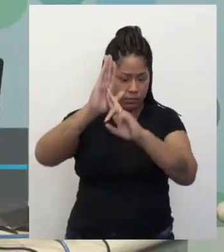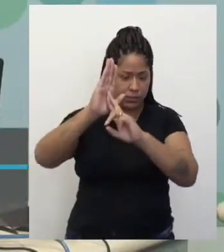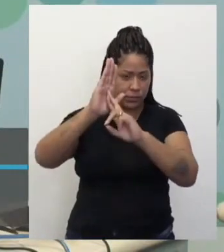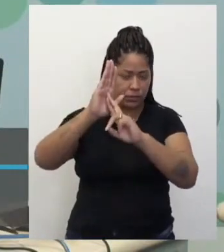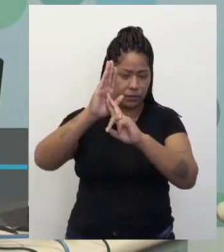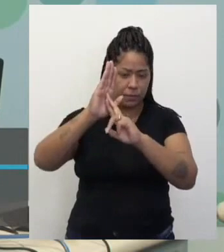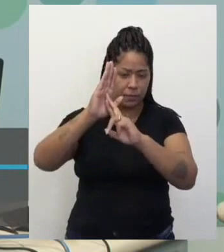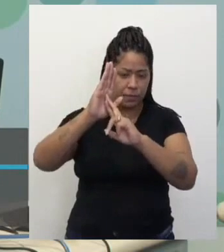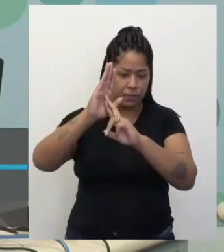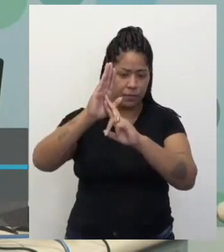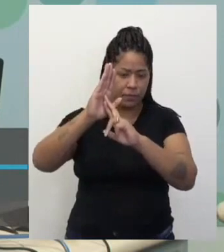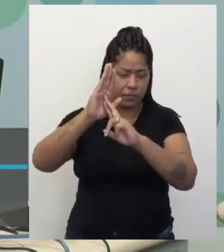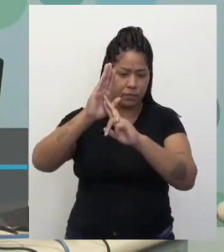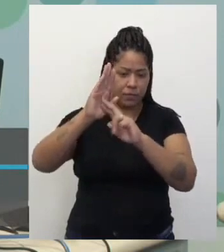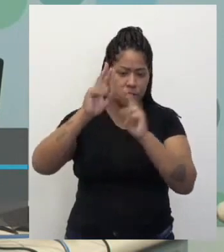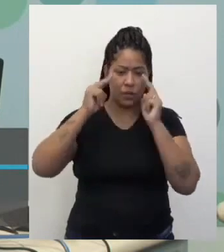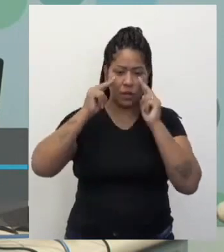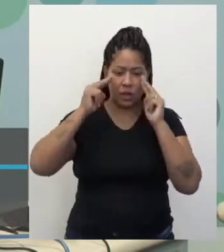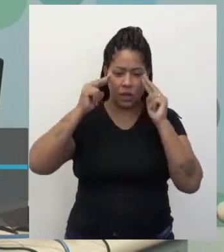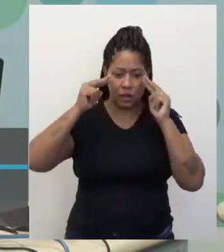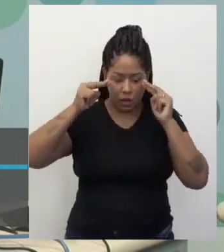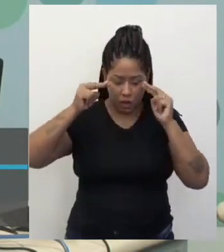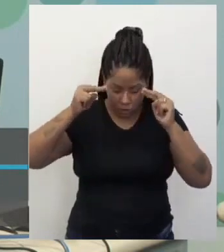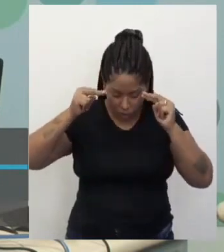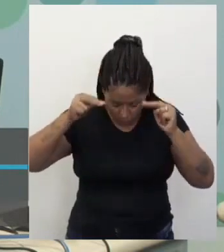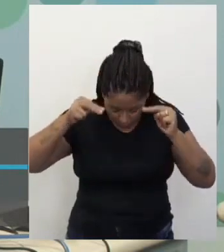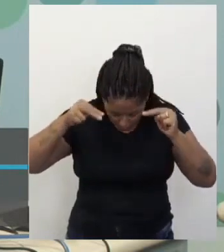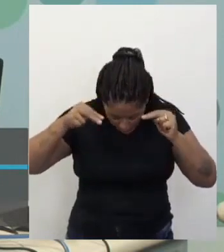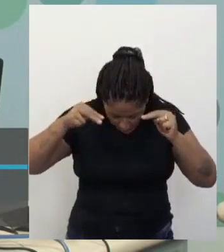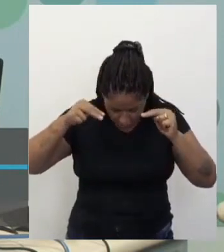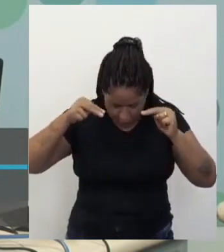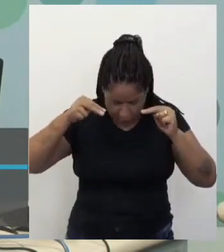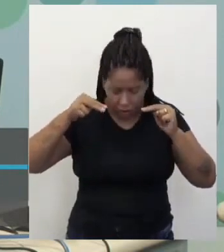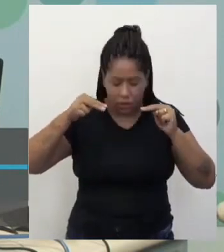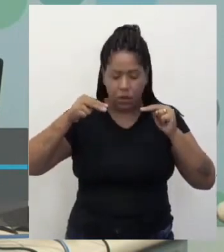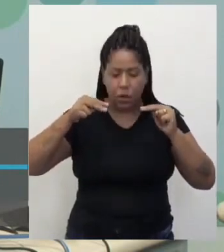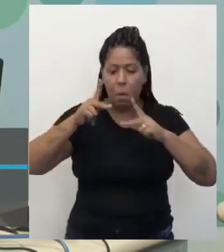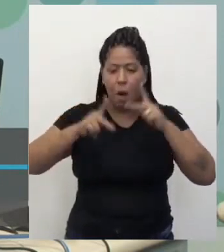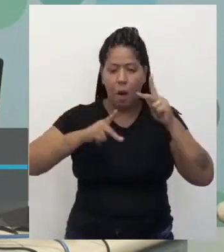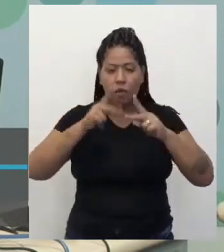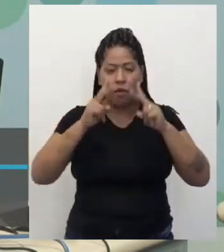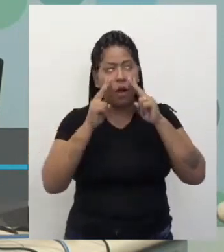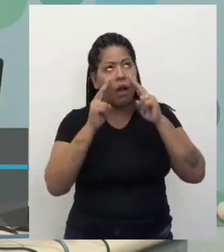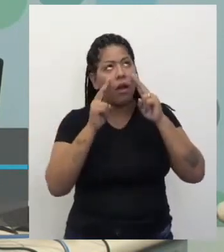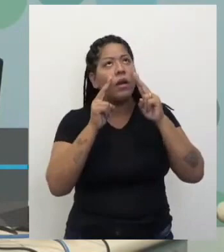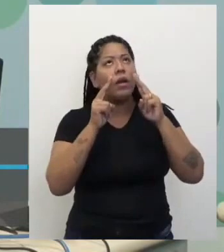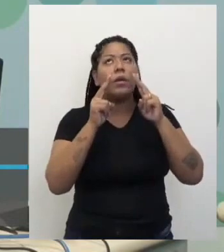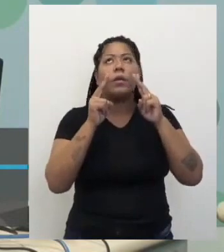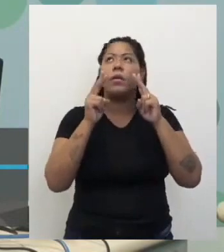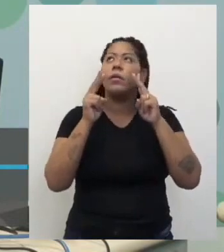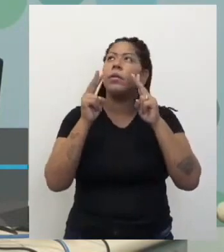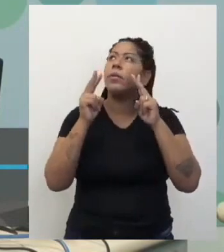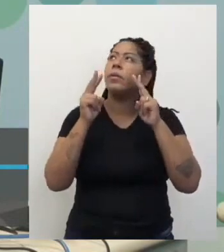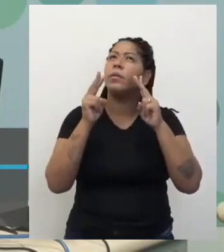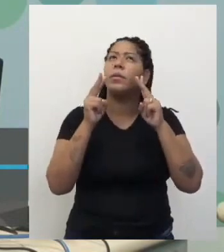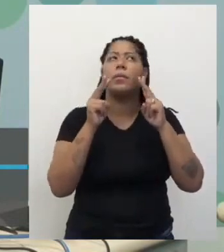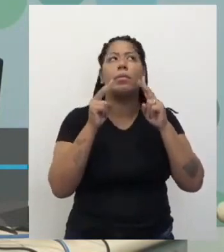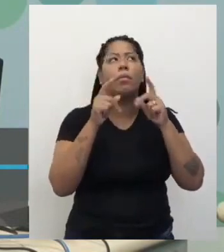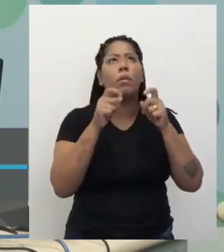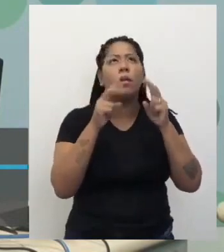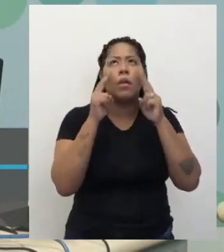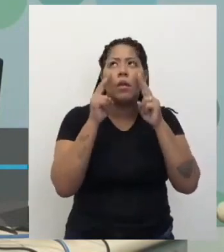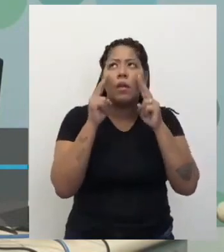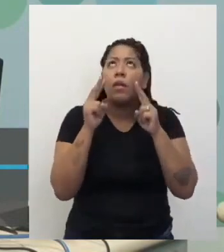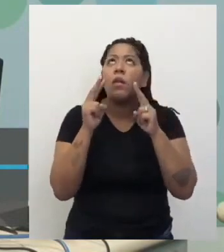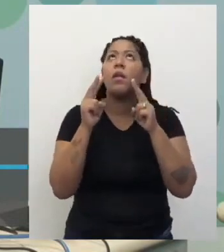que olha diretamente para o apreciador, para o espectador. Então, de qualquer ponto da igreja que a pessoa estivesse, ela tinha a sensação